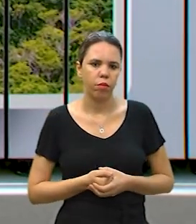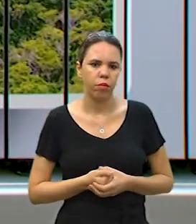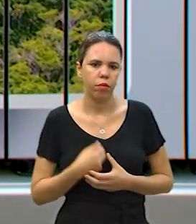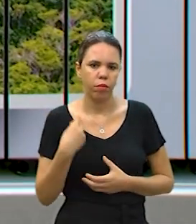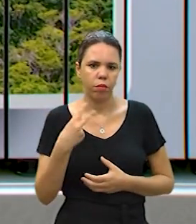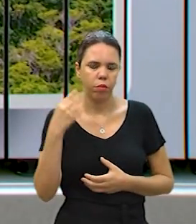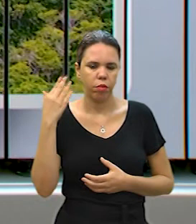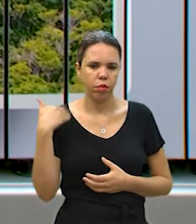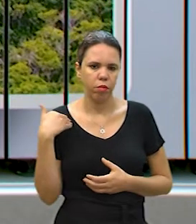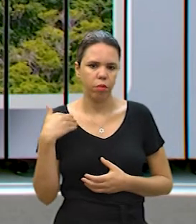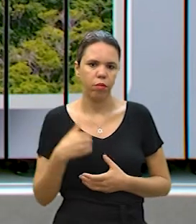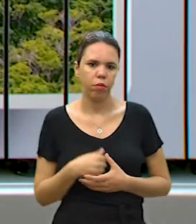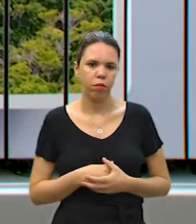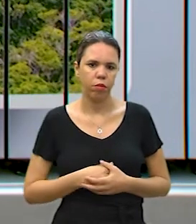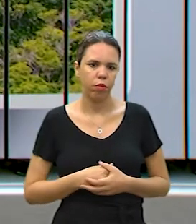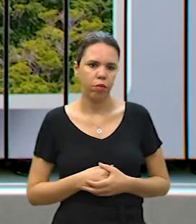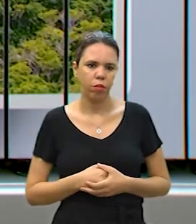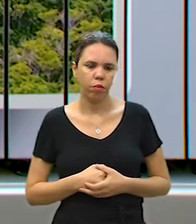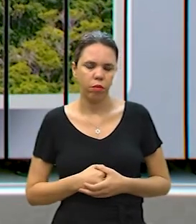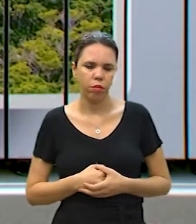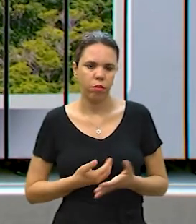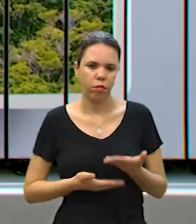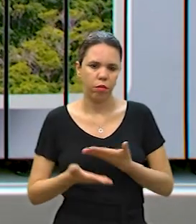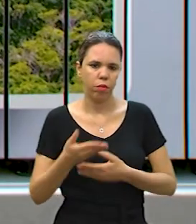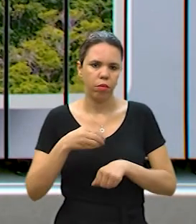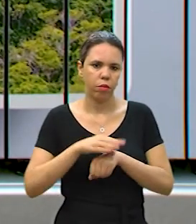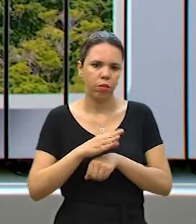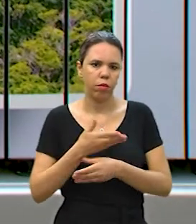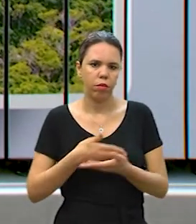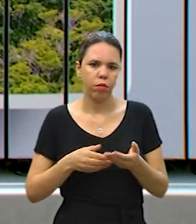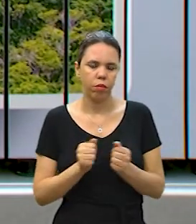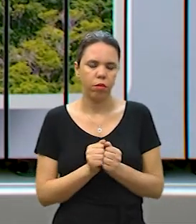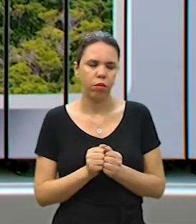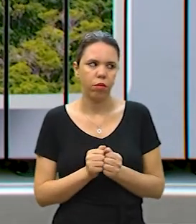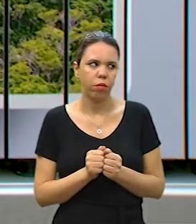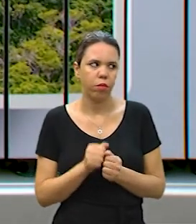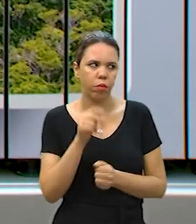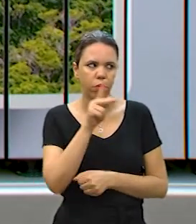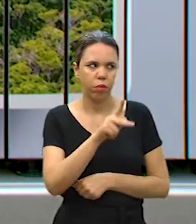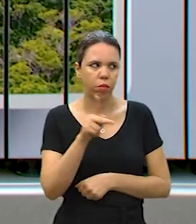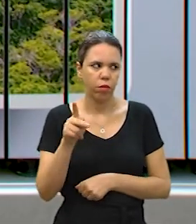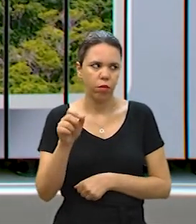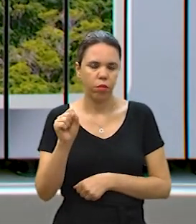Débora Palermo para compartilhar isso com a gente, a professora